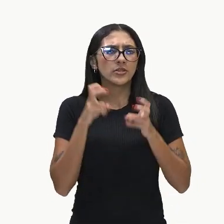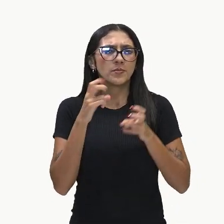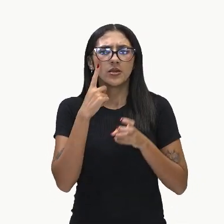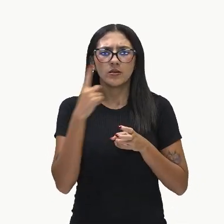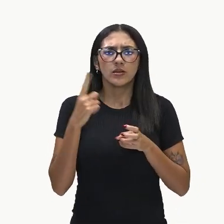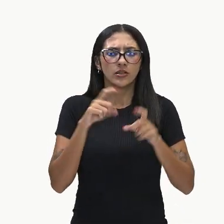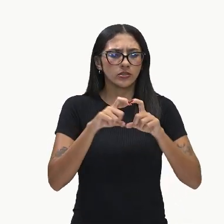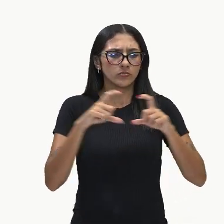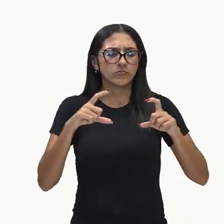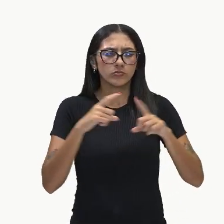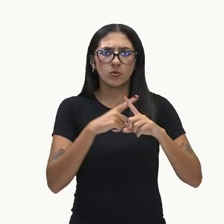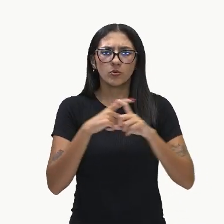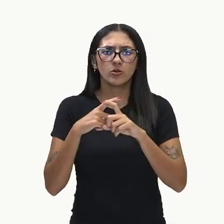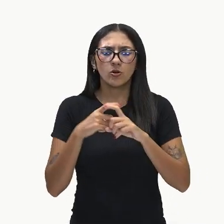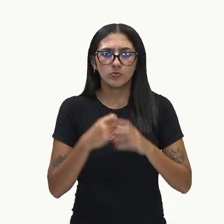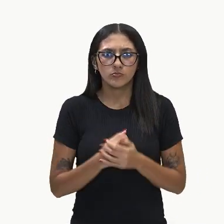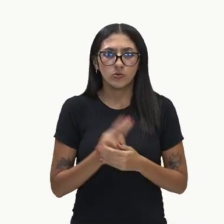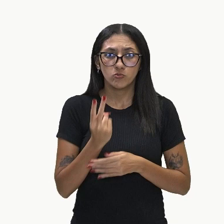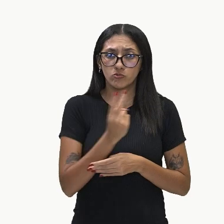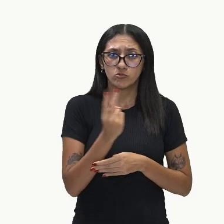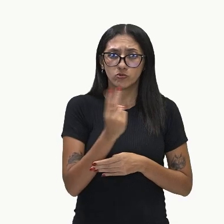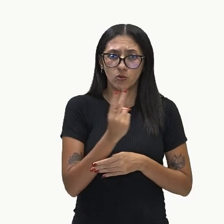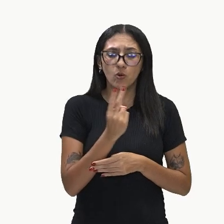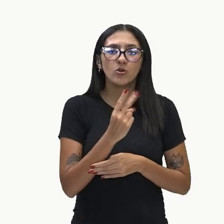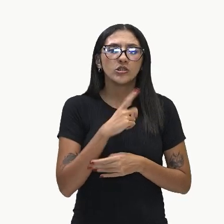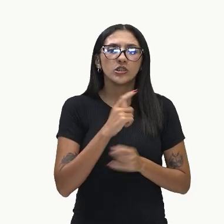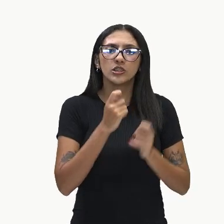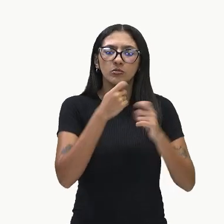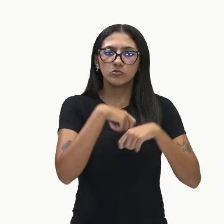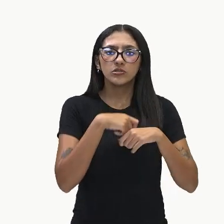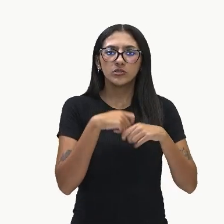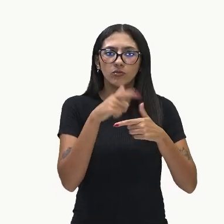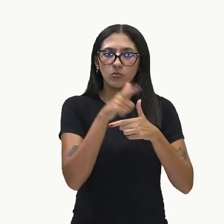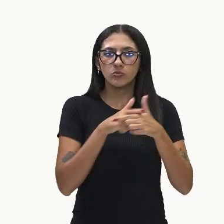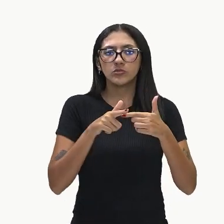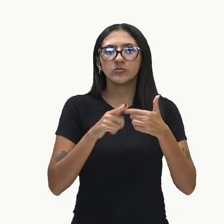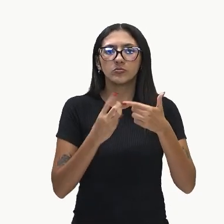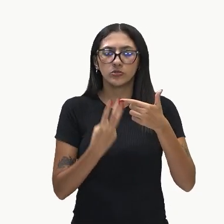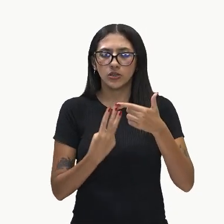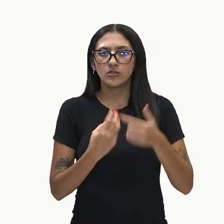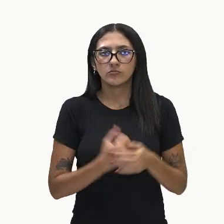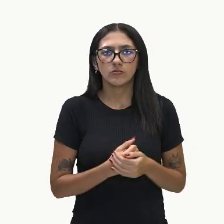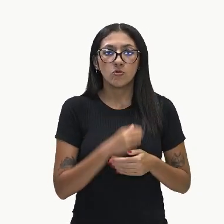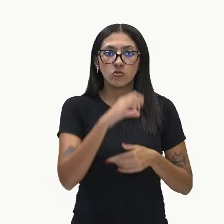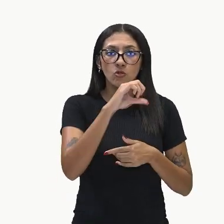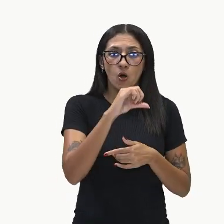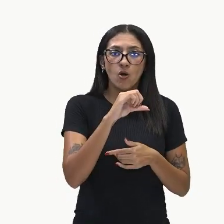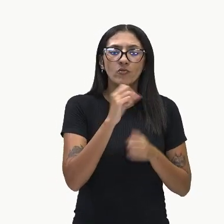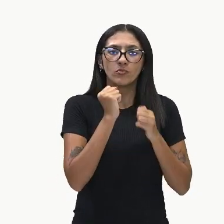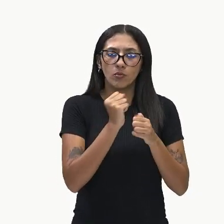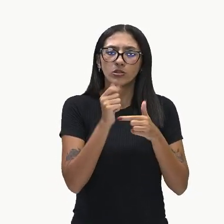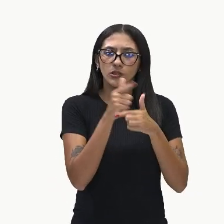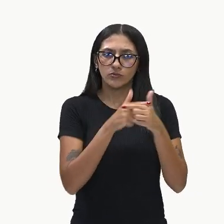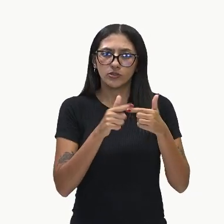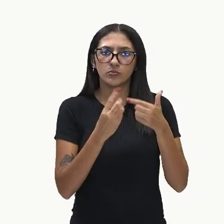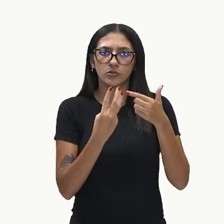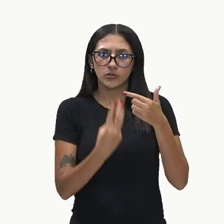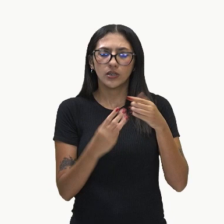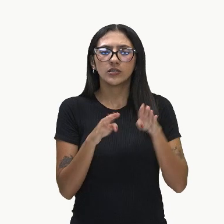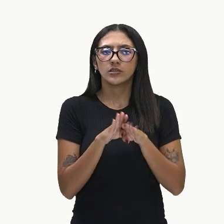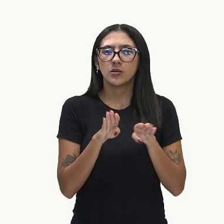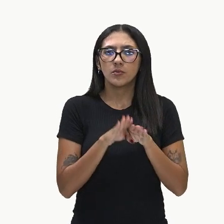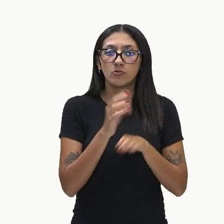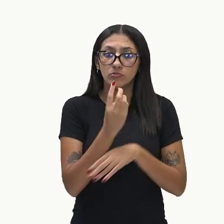Os dois termos são divisíveis por 3. Ó. 9 pode se dividir por 3 e o 3 a gente pode dividir por